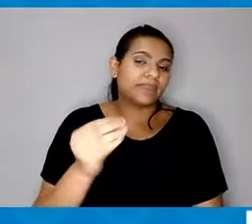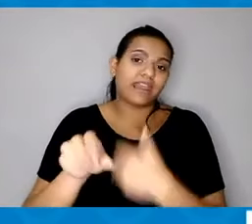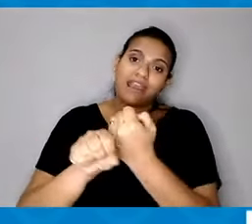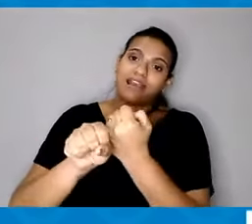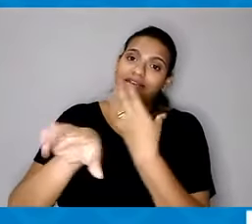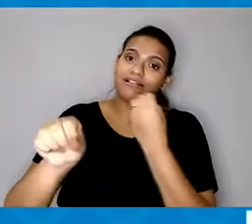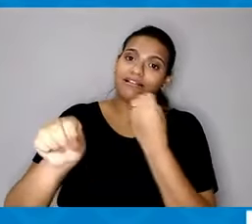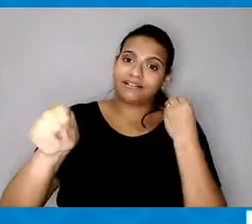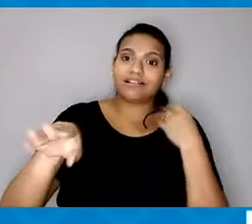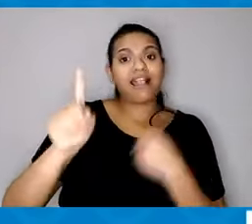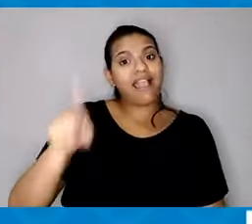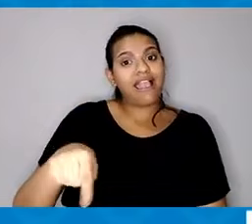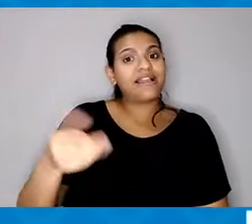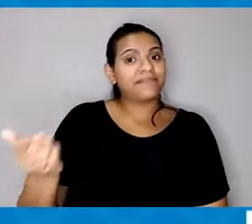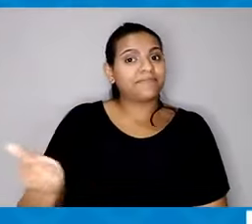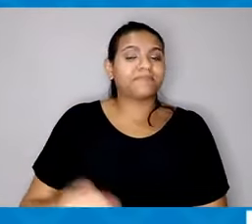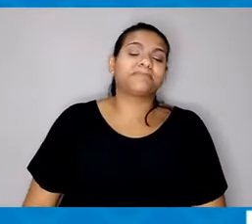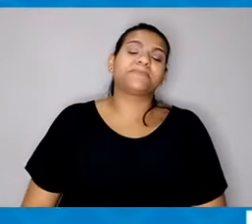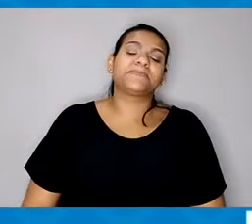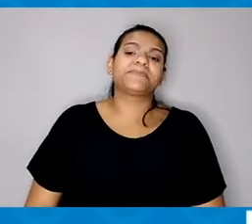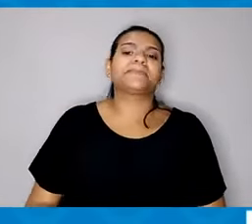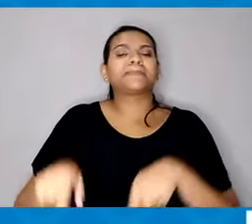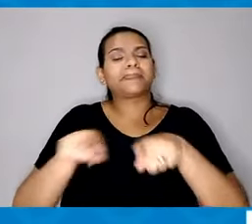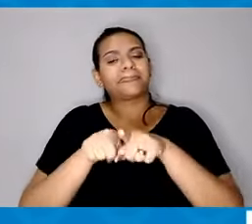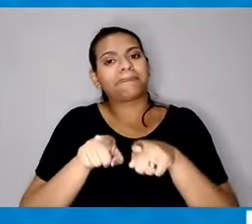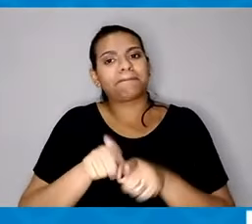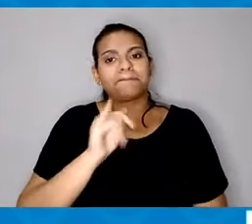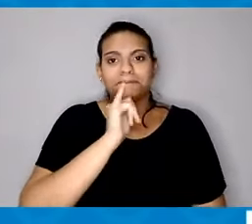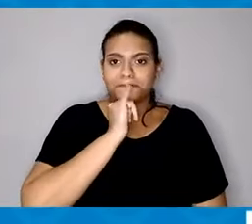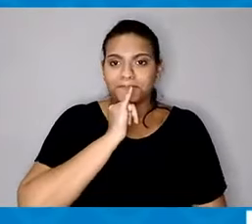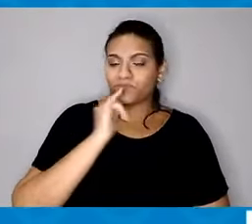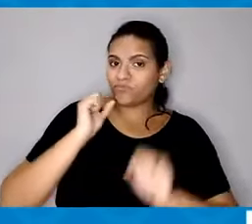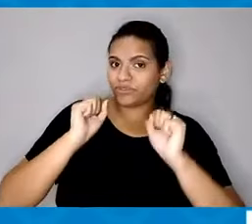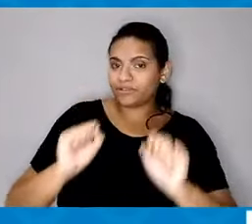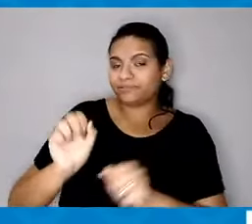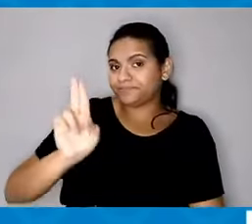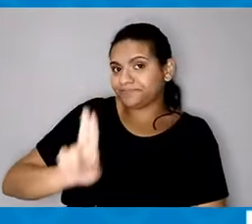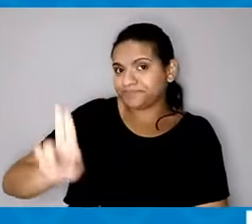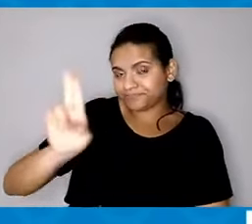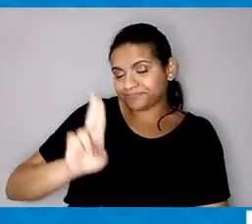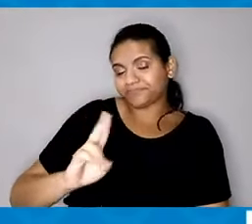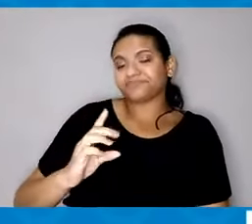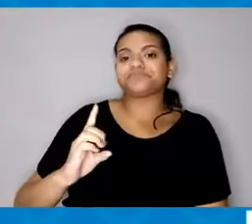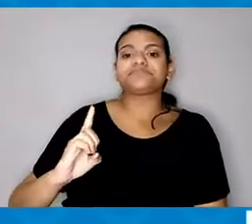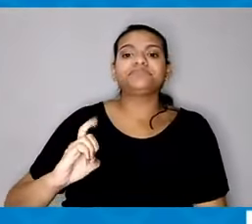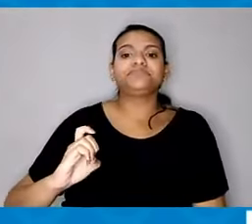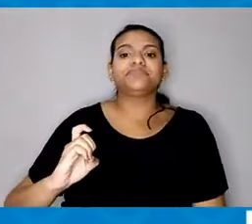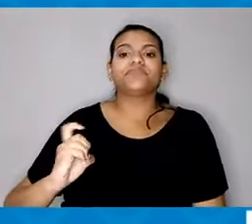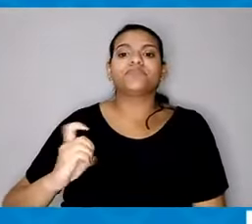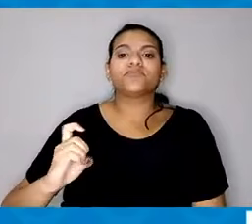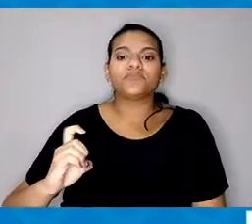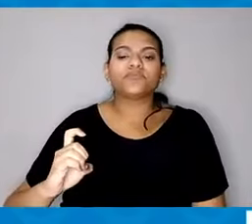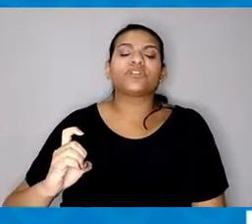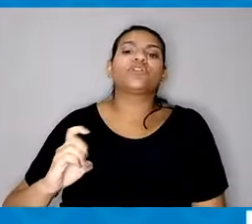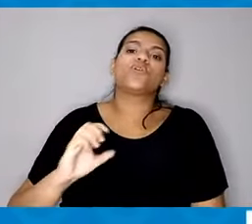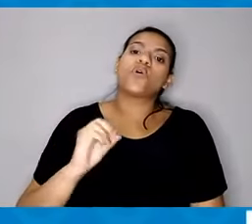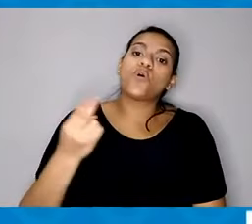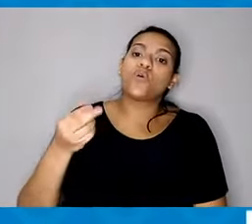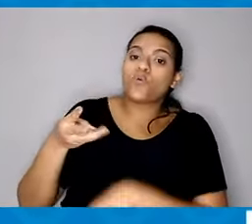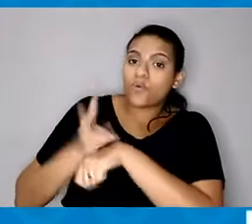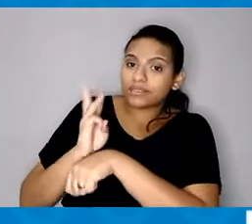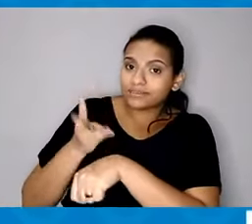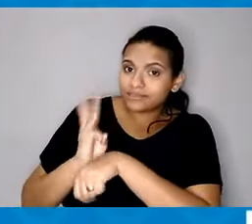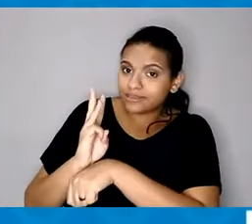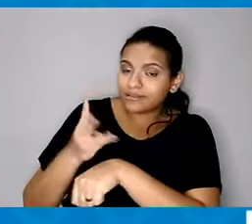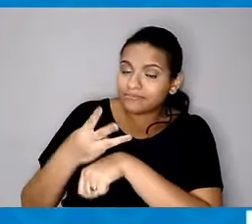As pessoas então vão usar, por exemplo, o próprio TikTok ou o WhatsApp para fazer a colaboração